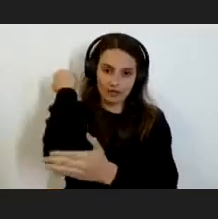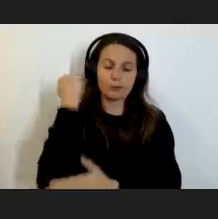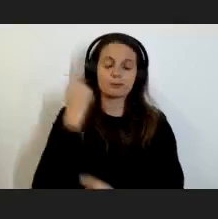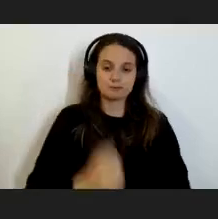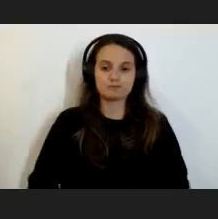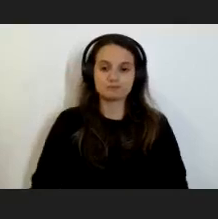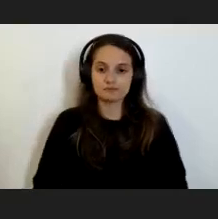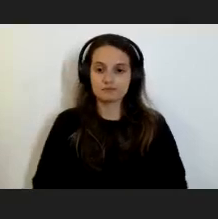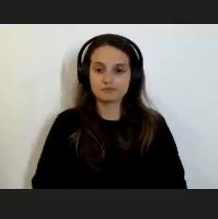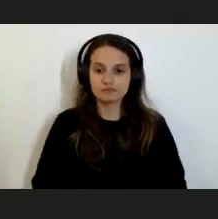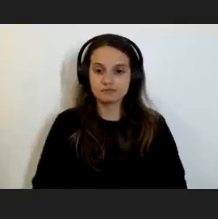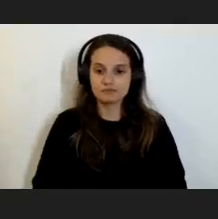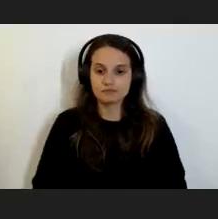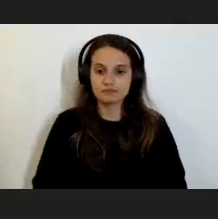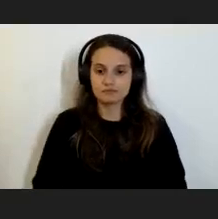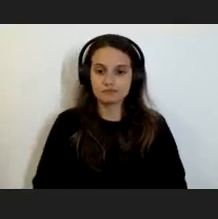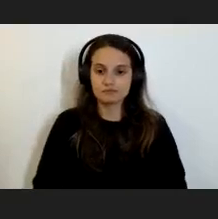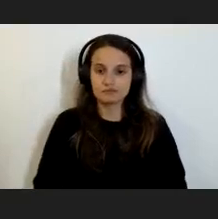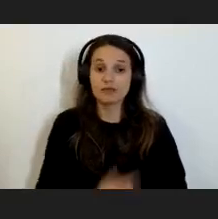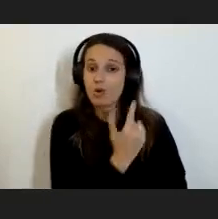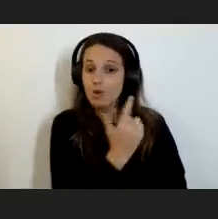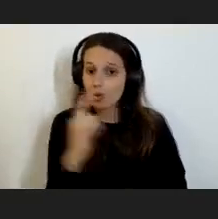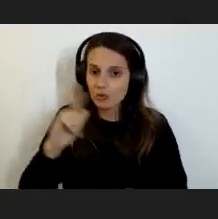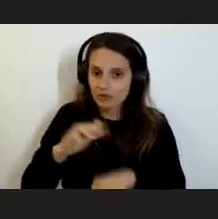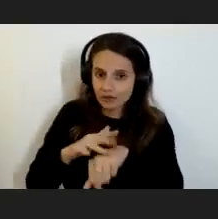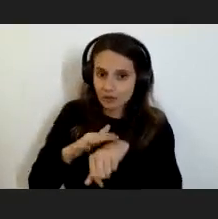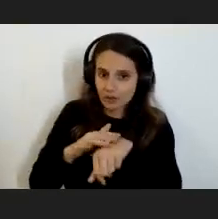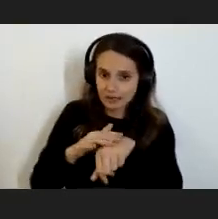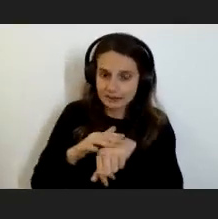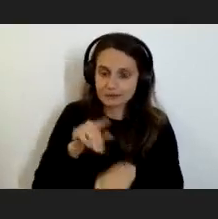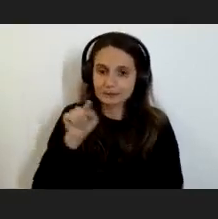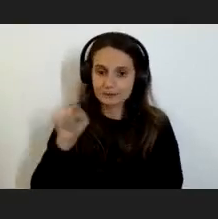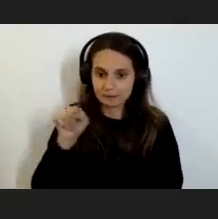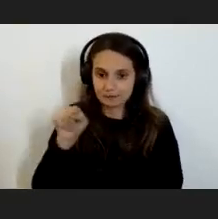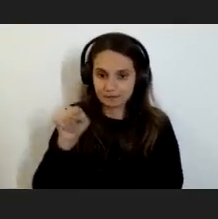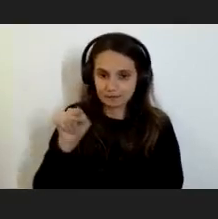Essa daqui também é bem comum. É a síndrome do túnel do carpo.